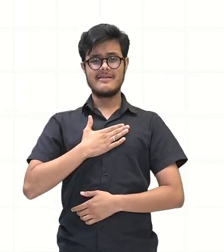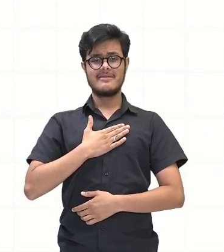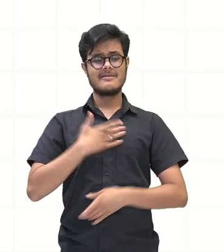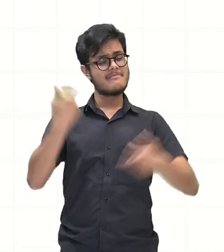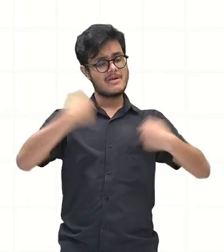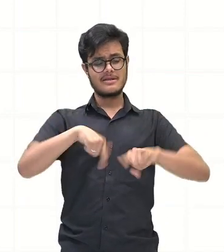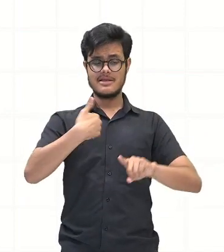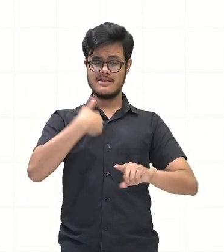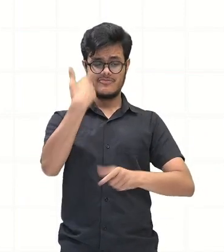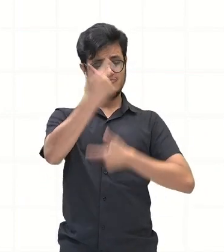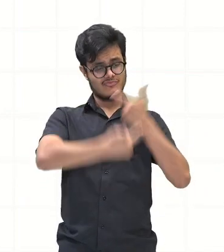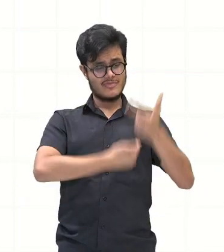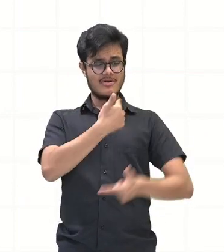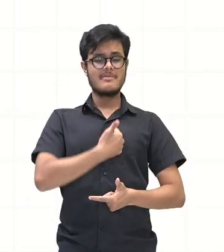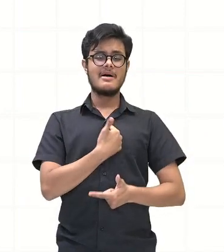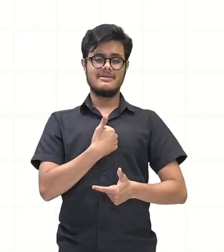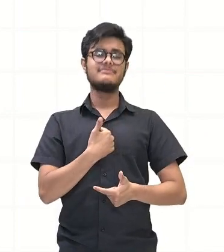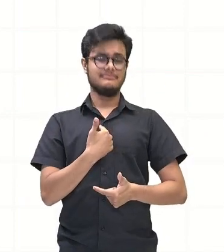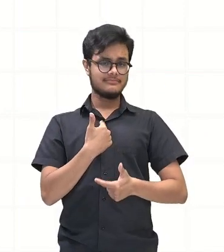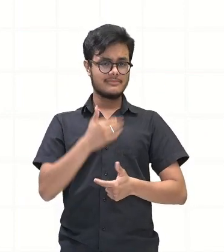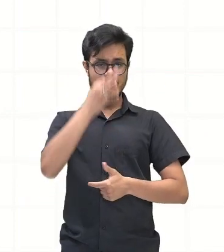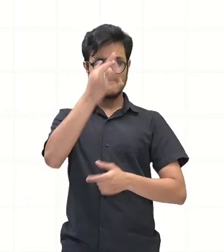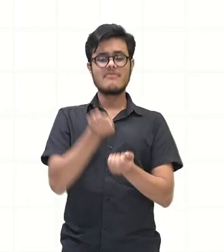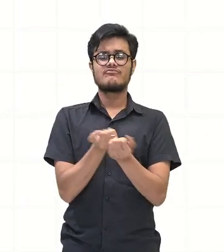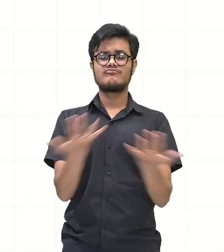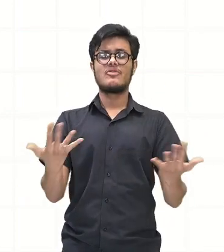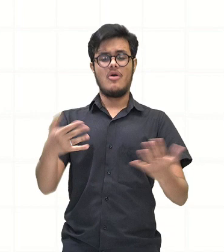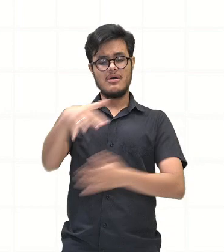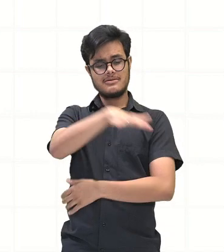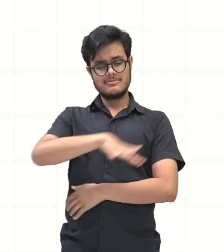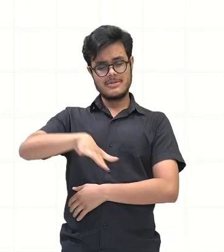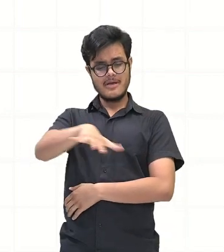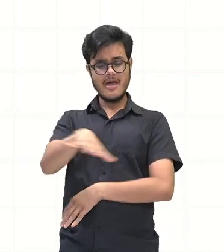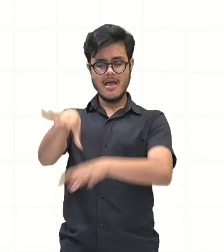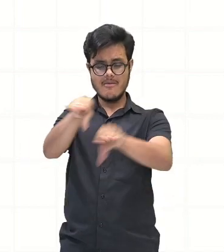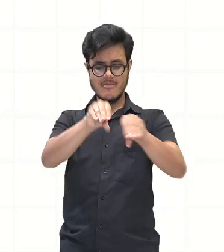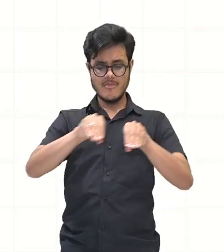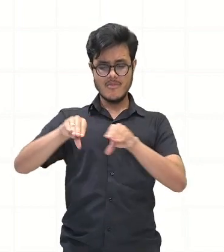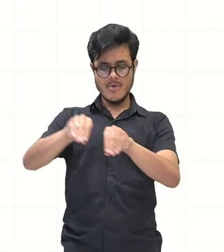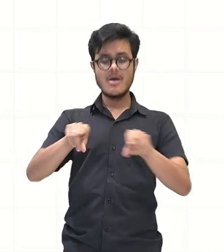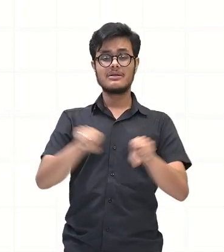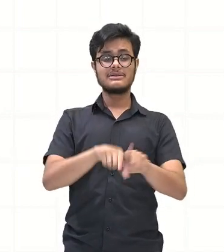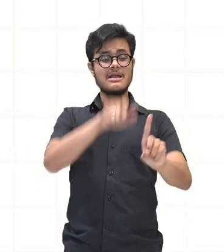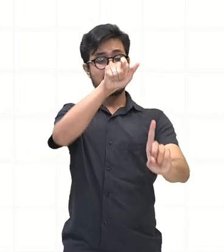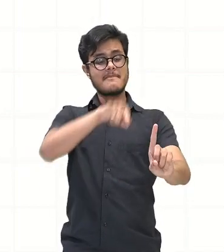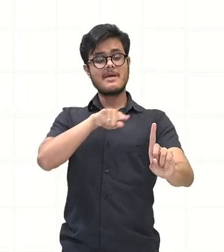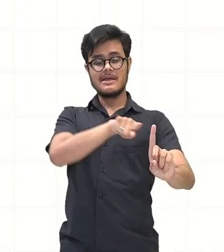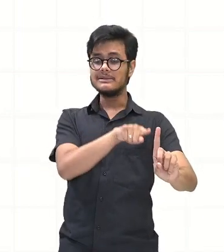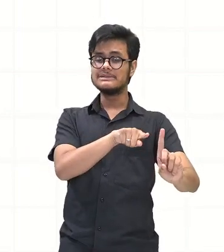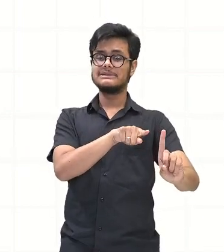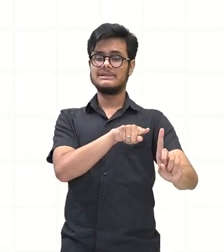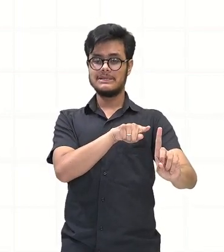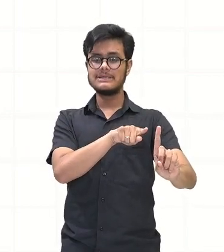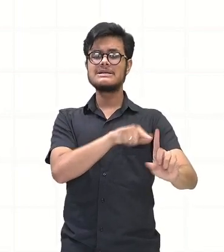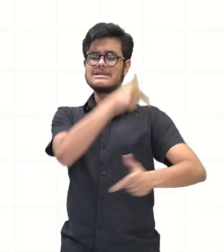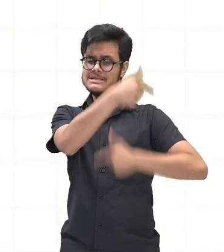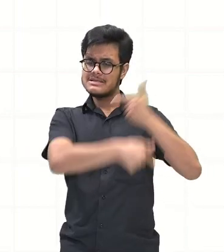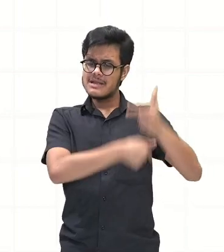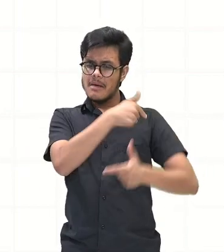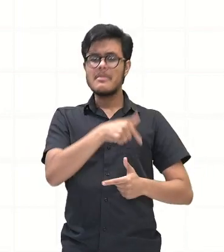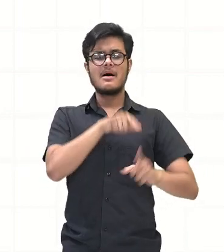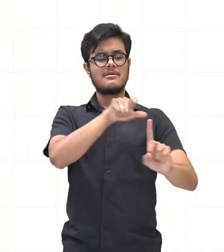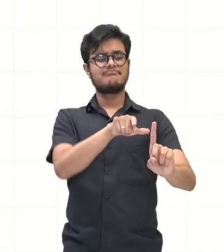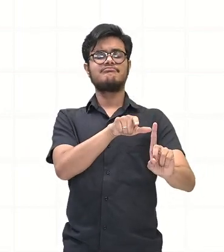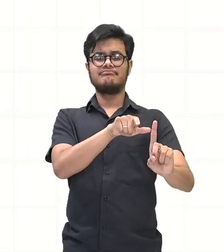ali trabalhar no cultivo da terra. Esses escravizados, eles vão estar ali numa condição que vai, teoricamente,